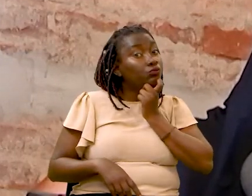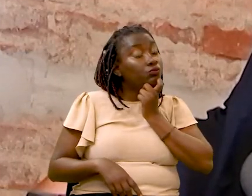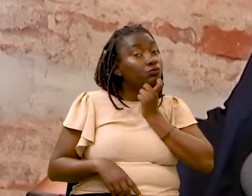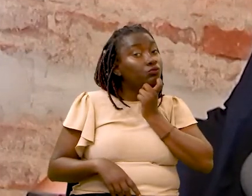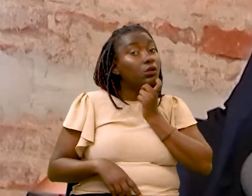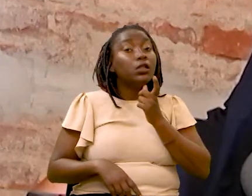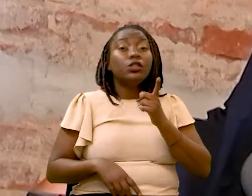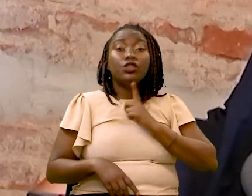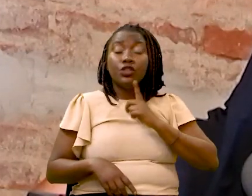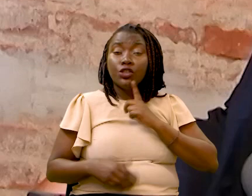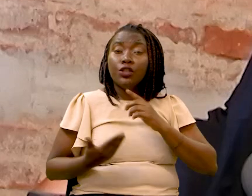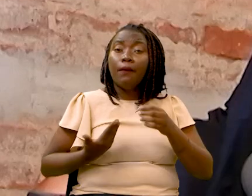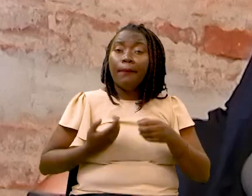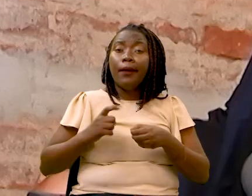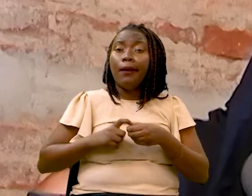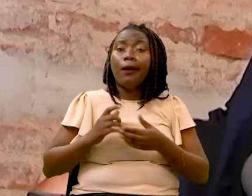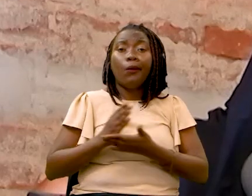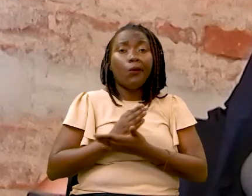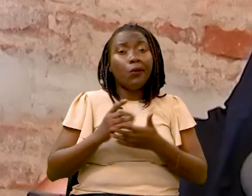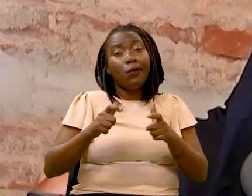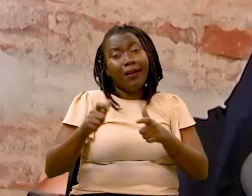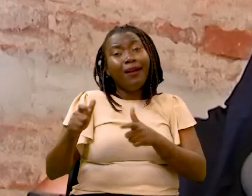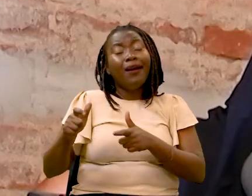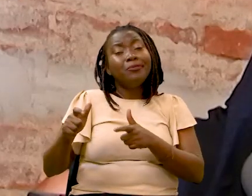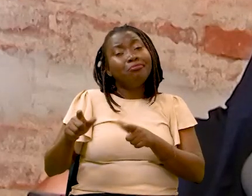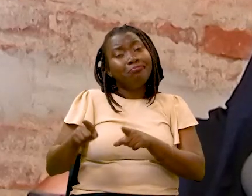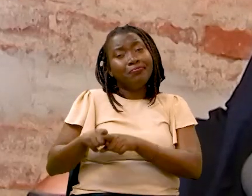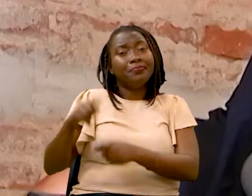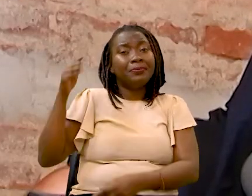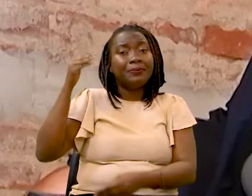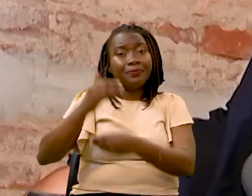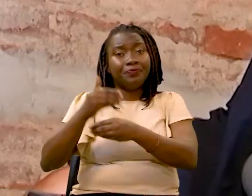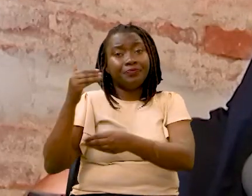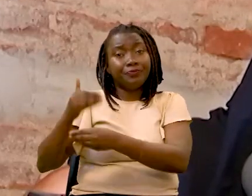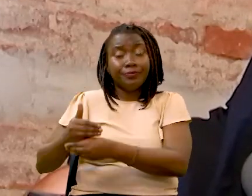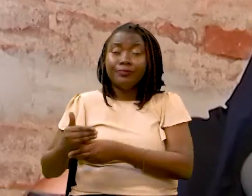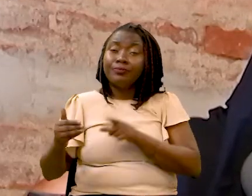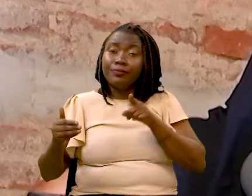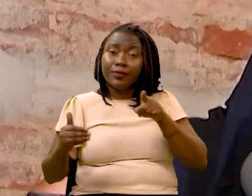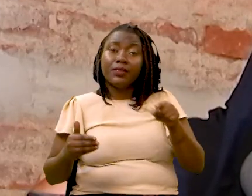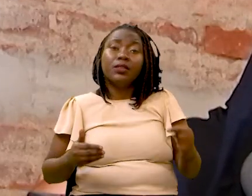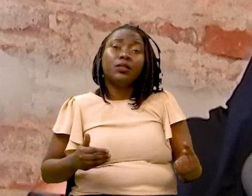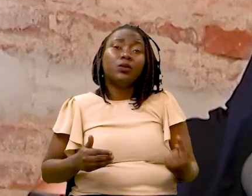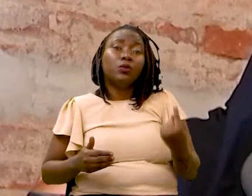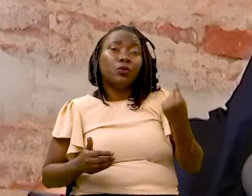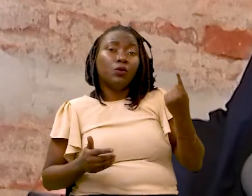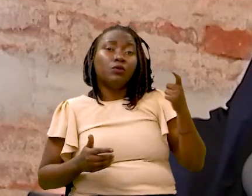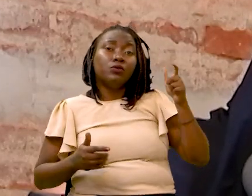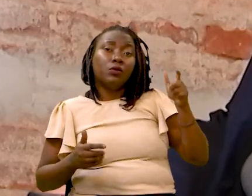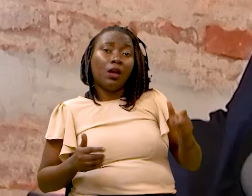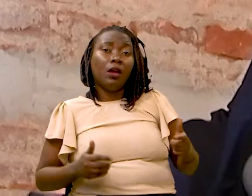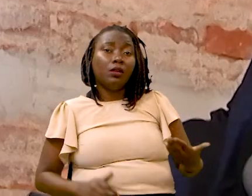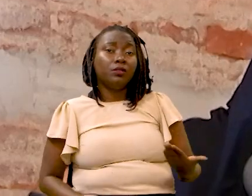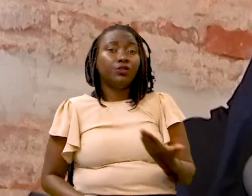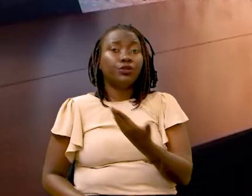Campinas, tive parceria em alguns lugares que inclusive já fecharam, e esse é um dos